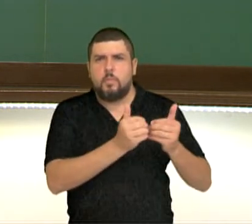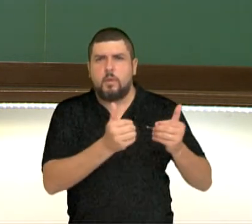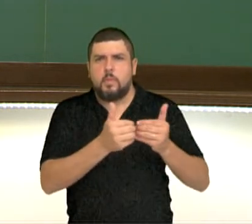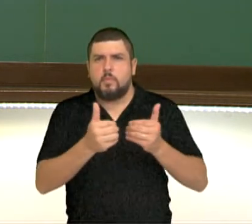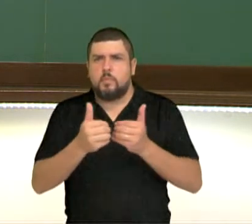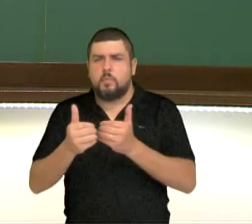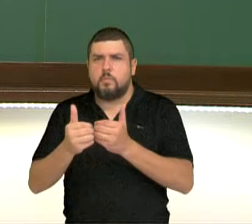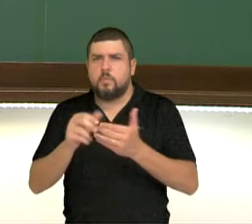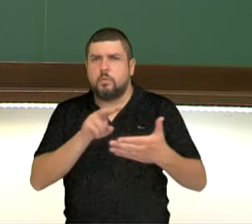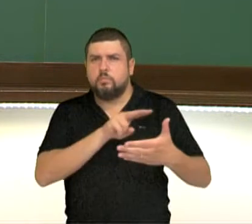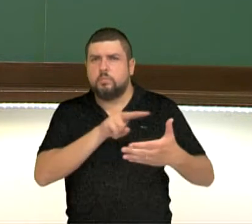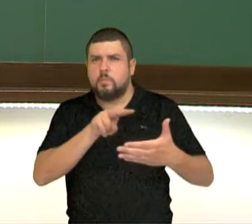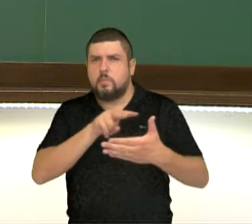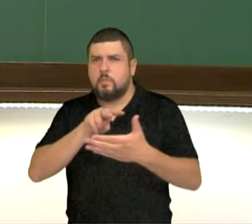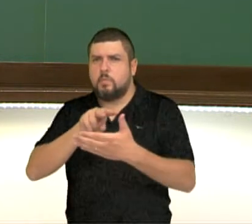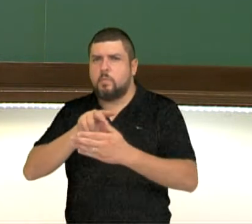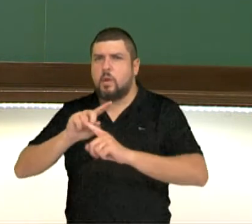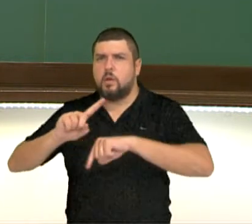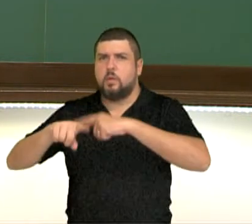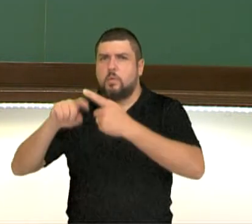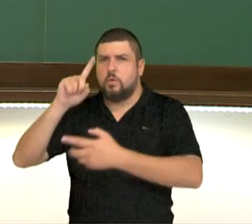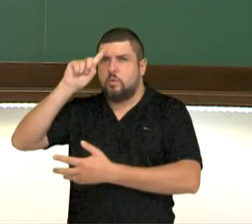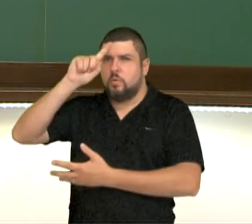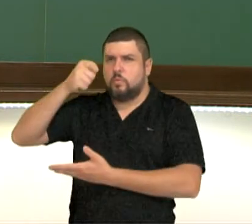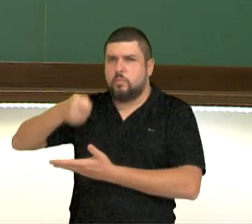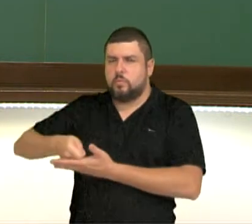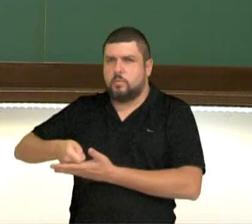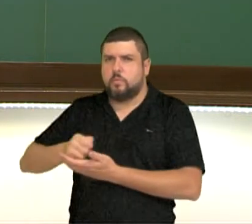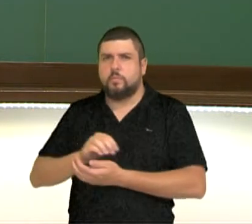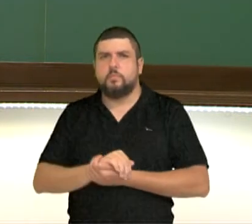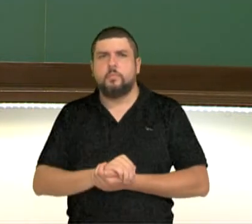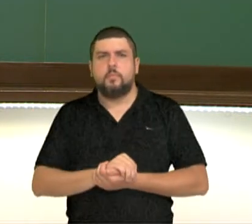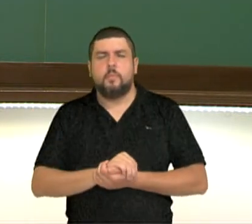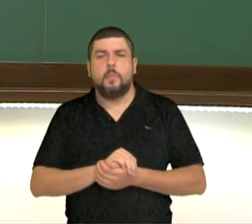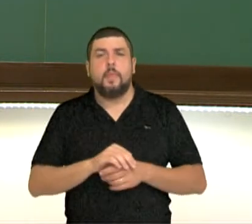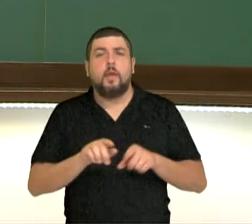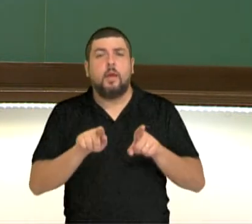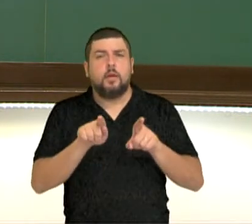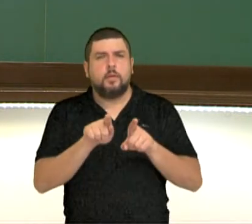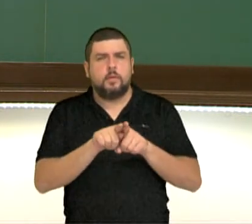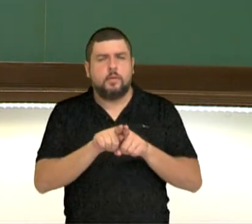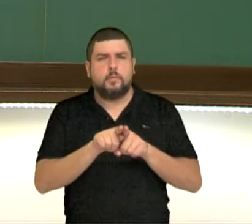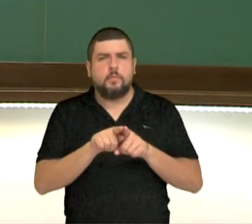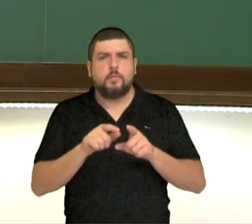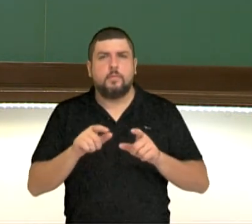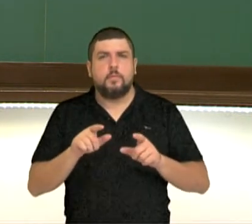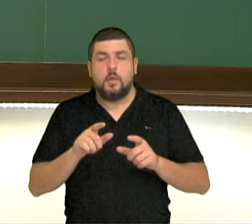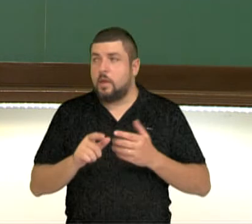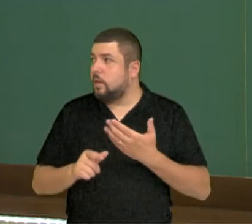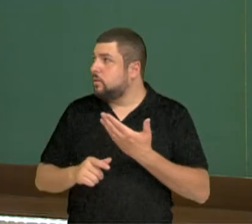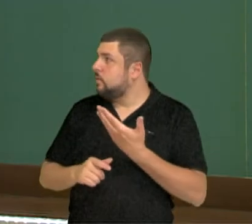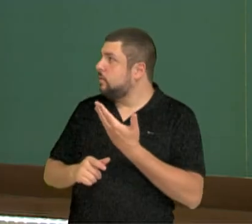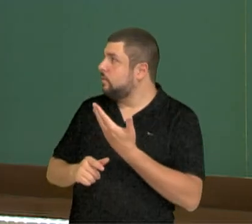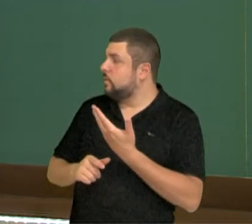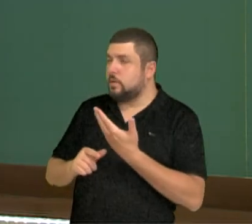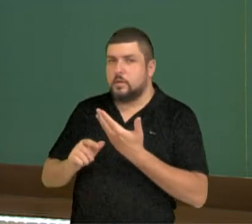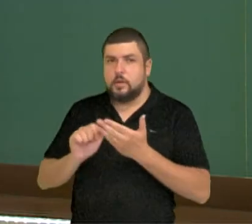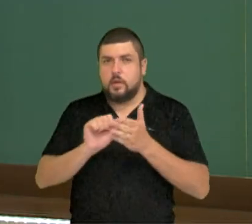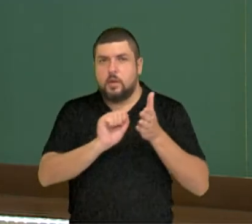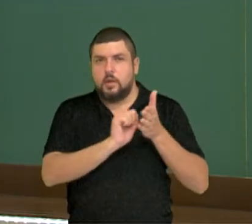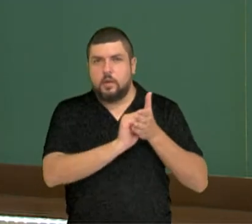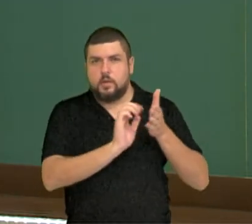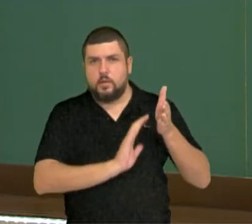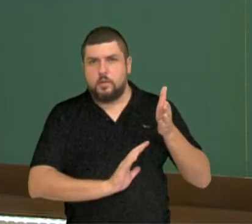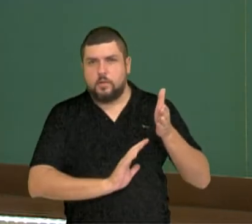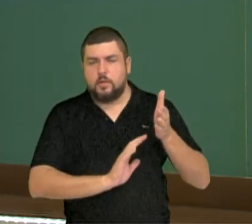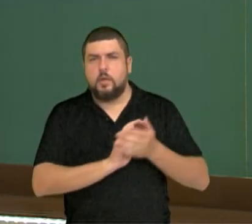as devidas decisões, certo? Então assim, nós vamos fazer a mesma coisa. Veja, física também é feita dessa forma,